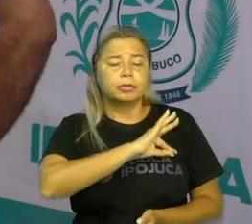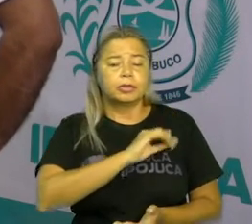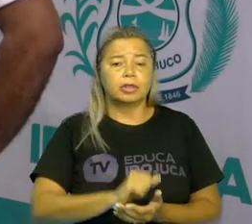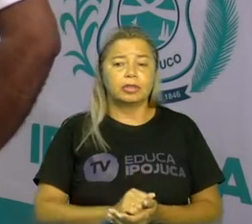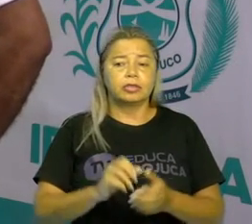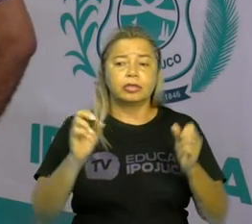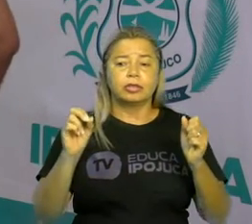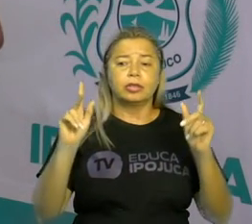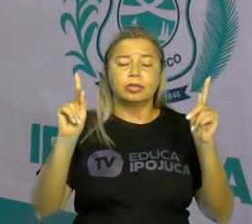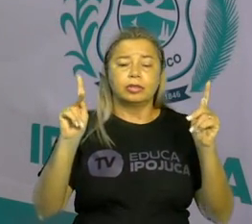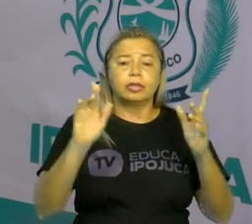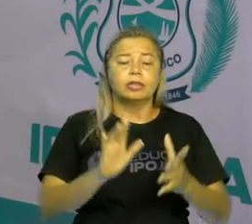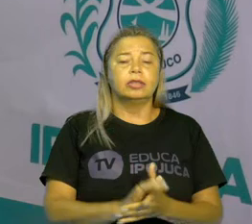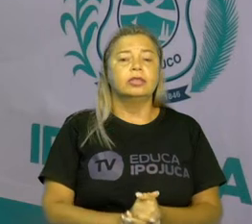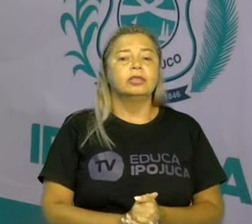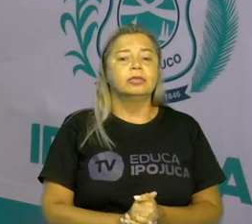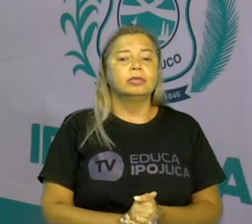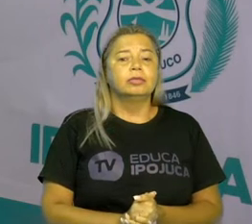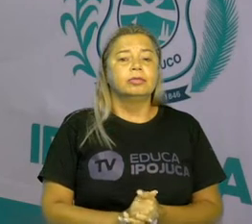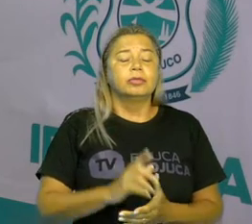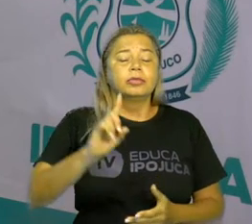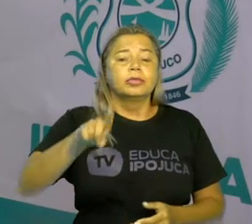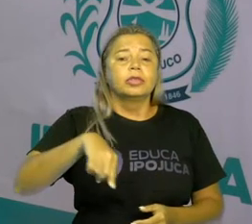pessoal? Aqui nós temos